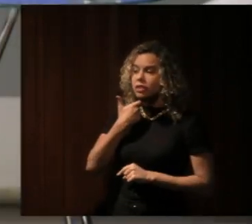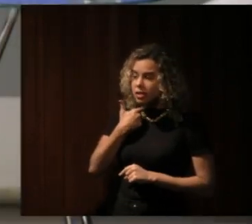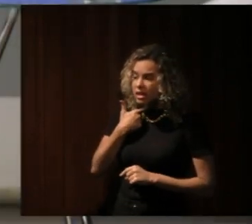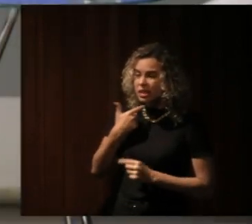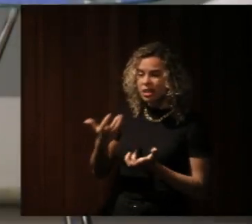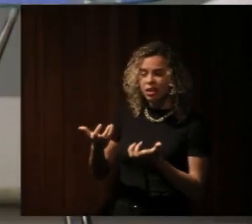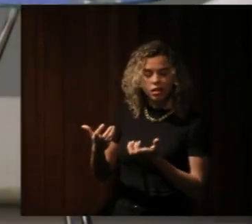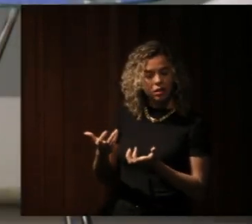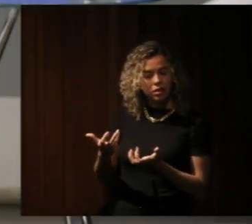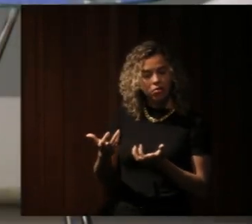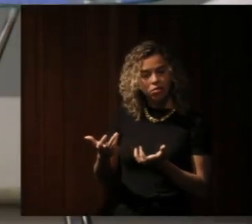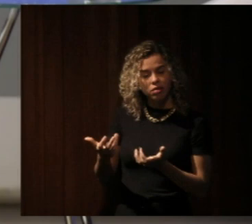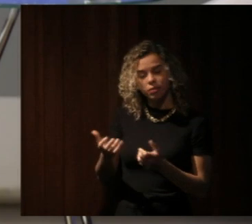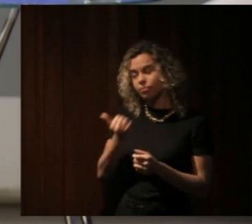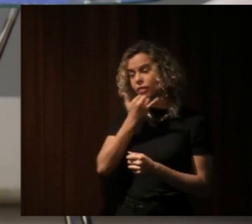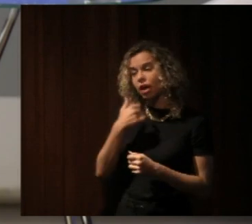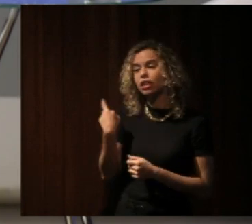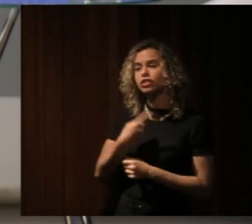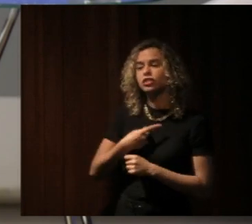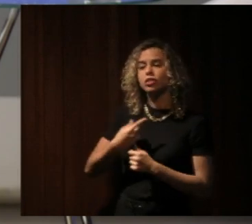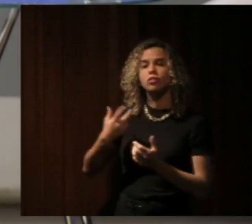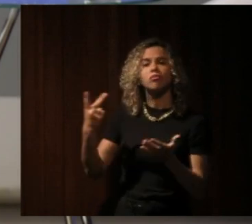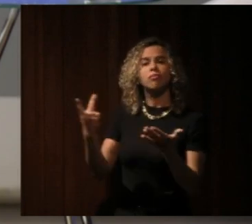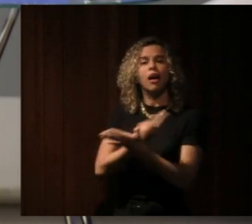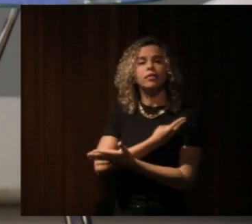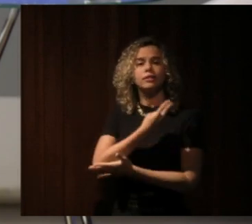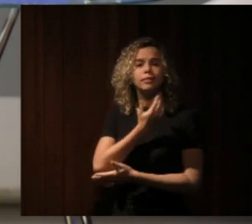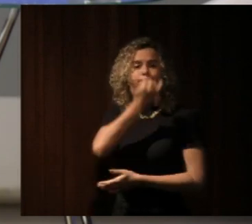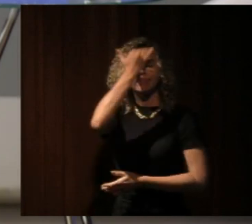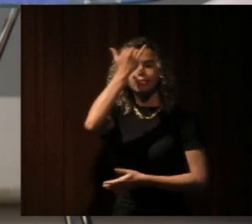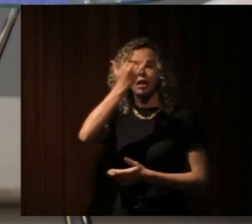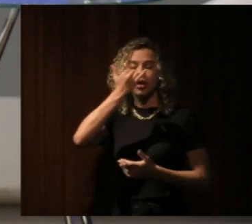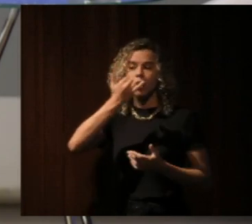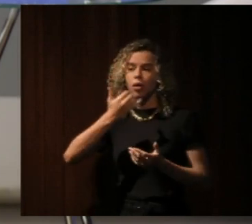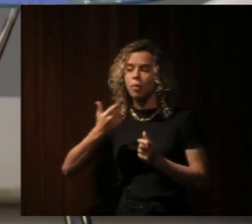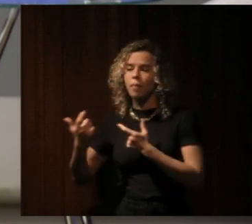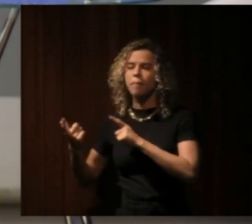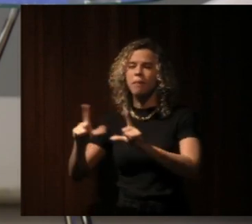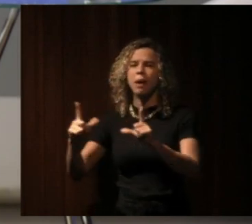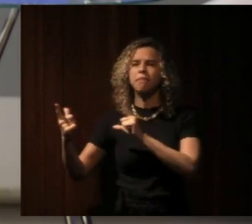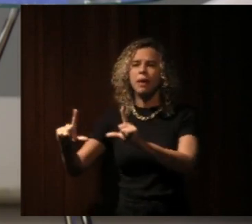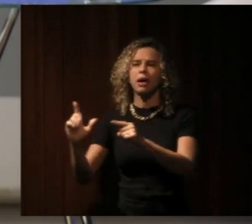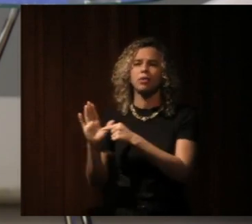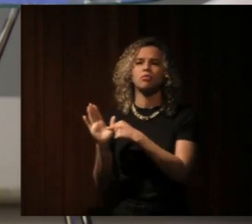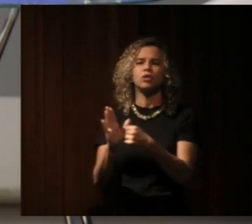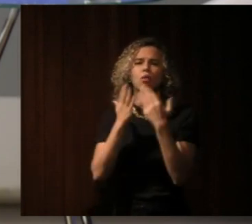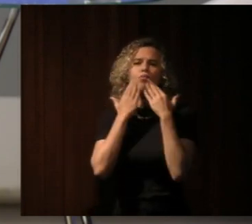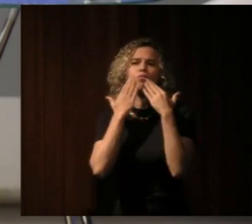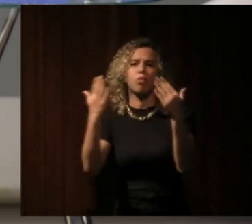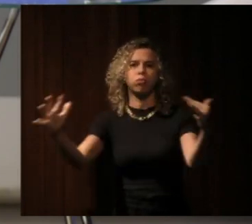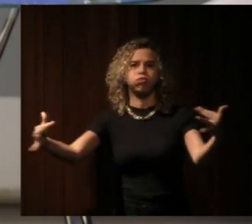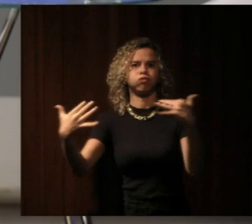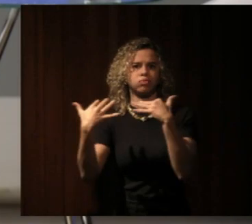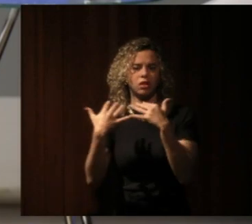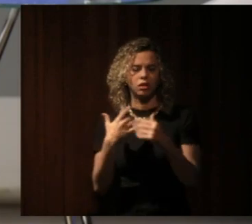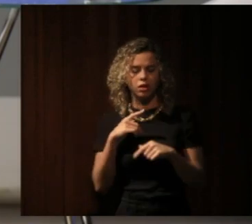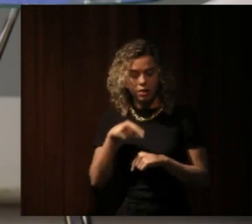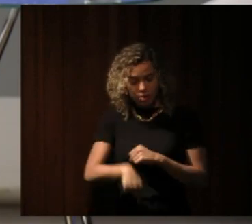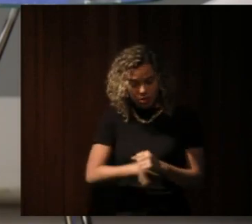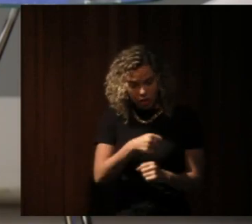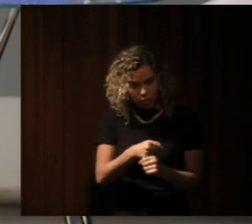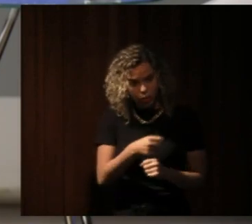eh dando Eco aí essa eh essa cena de violência quando vieram os ataques esse